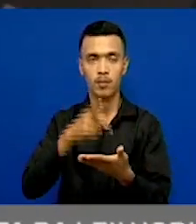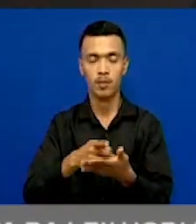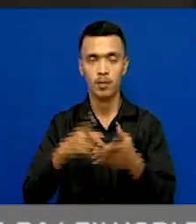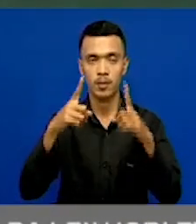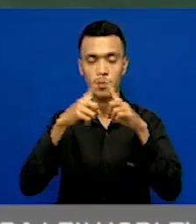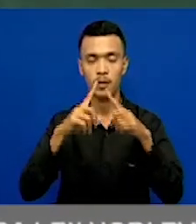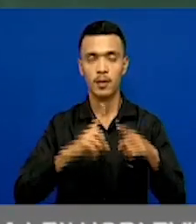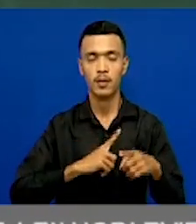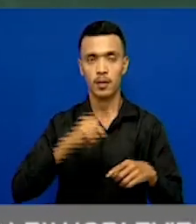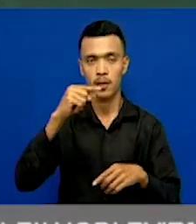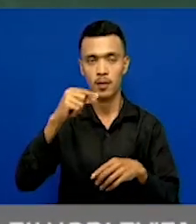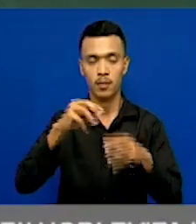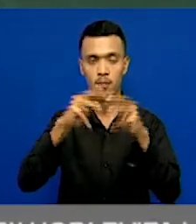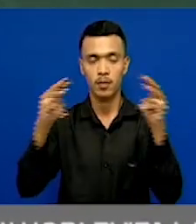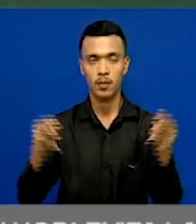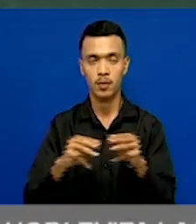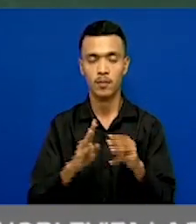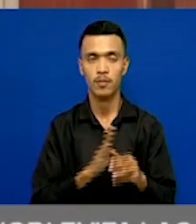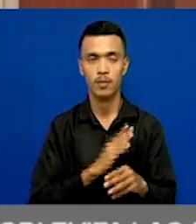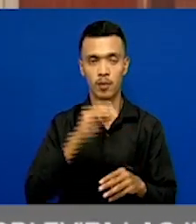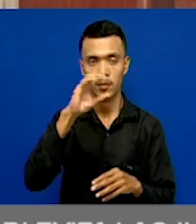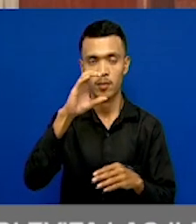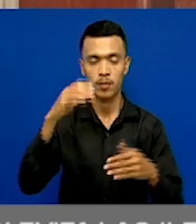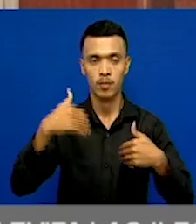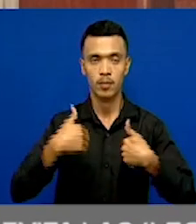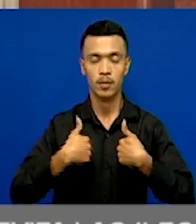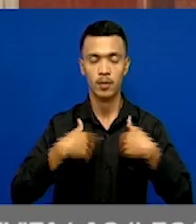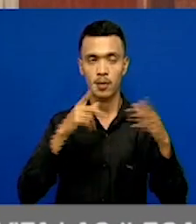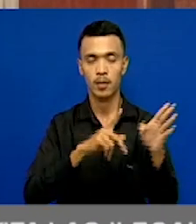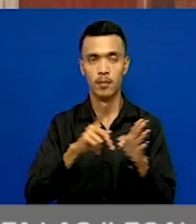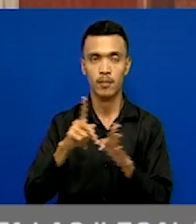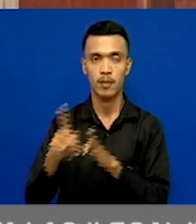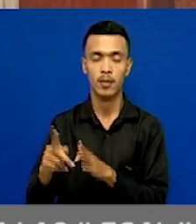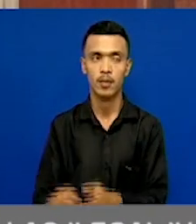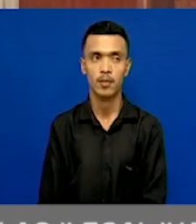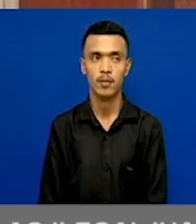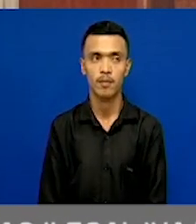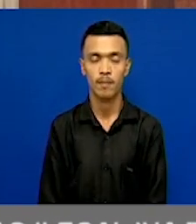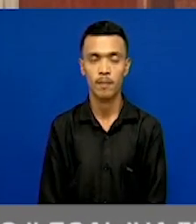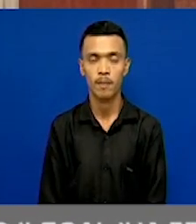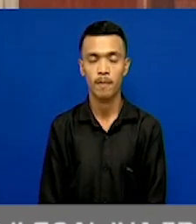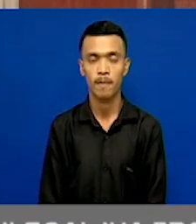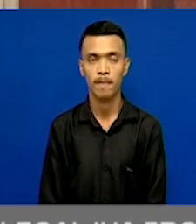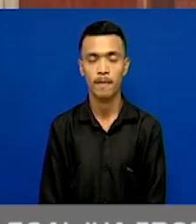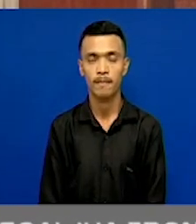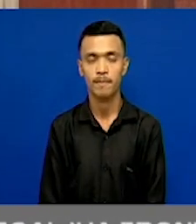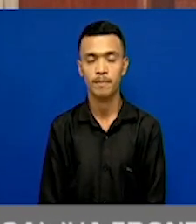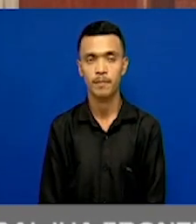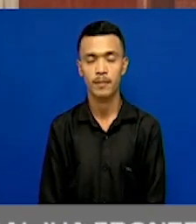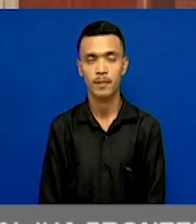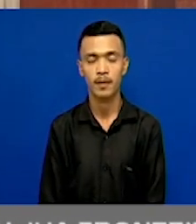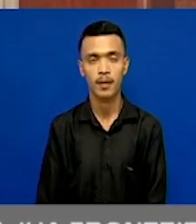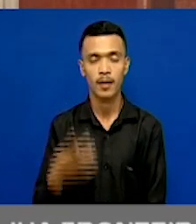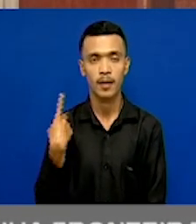Laga, município Baucau, atu iha plano. A centro saúde, né, de Baucau, Meliona. A mi Sagadate ni ao eu vou ir a tobala